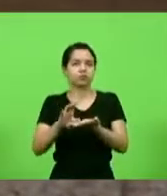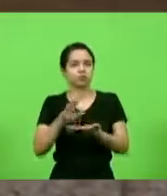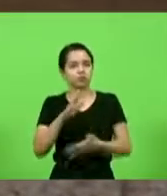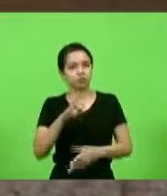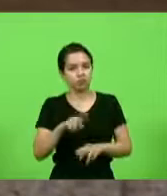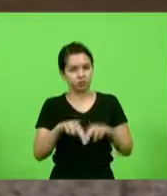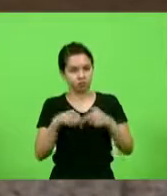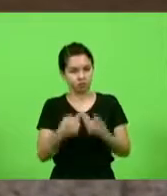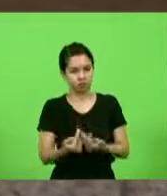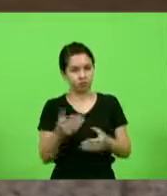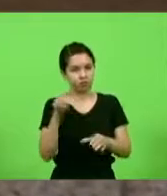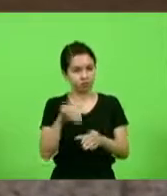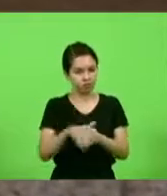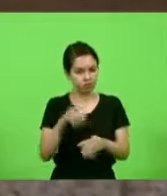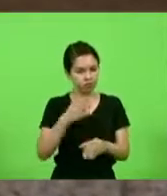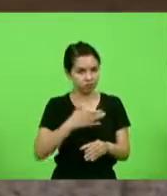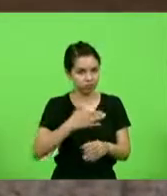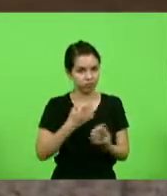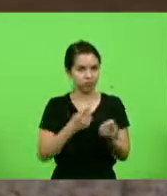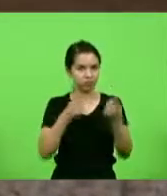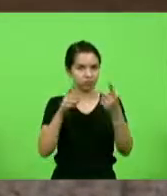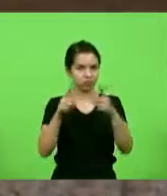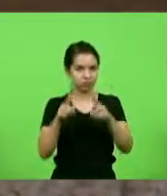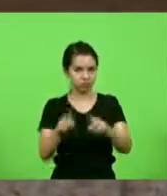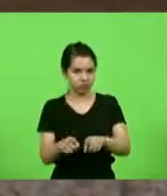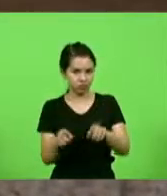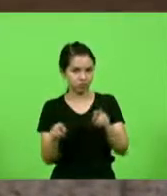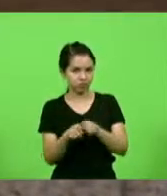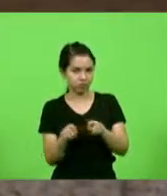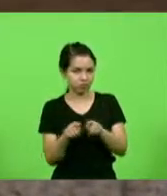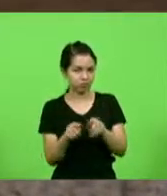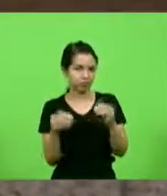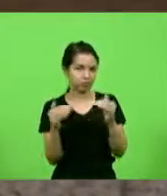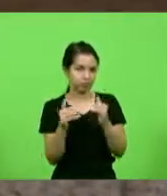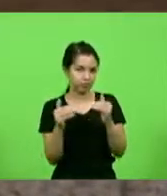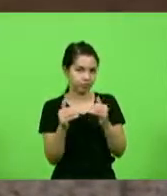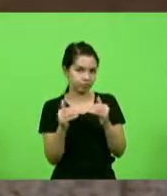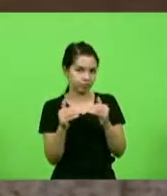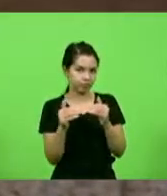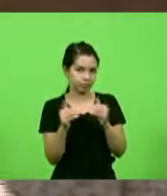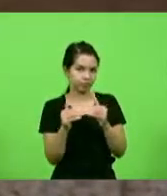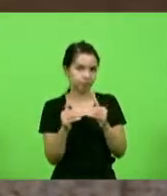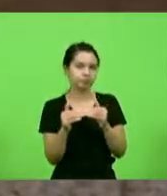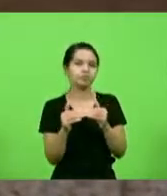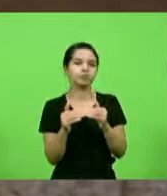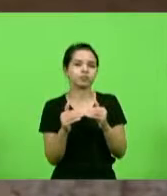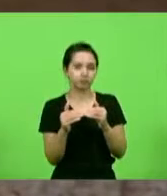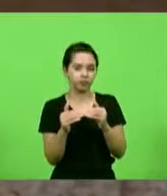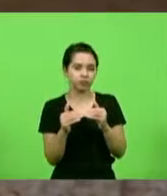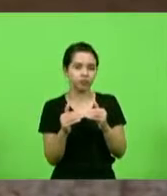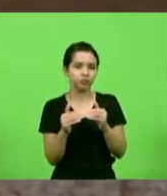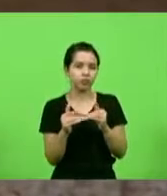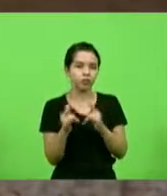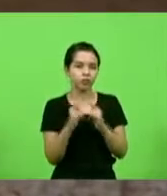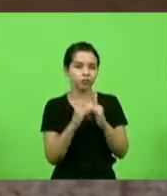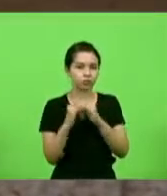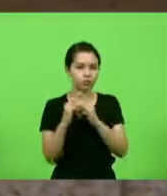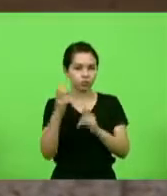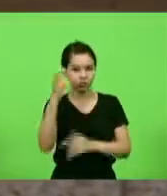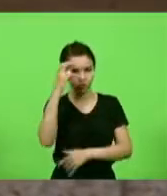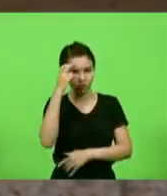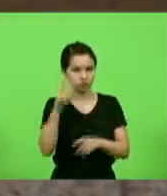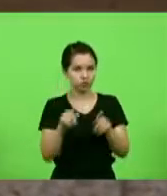é contrário, inclusive, de acordo com a própria Fundação de Cultura também, a própria Fundação de Cultura emitiu um